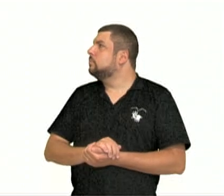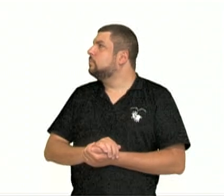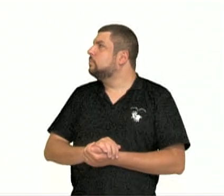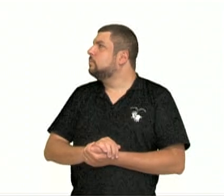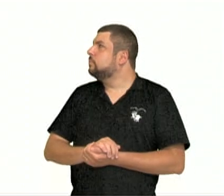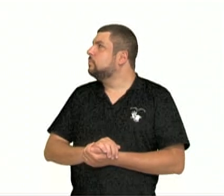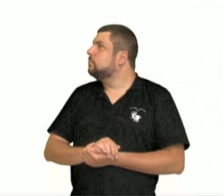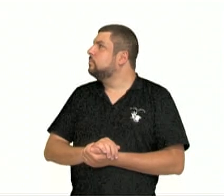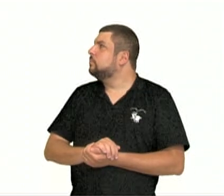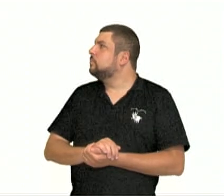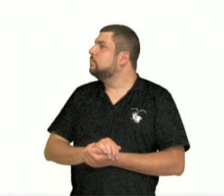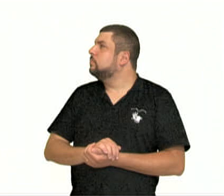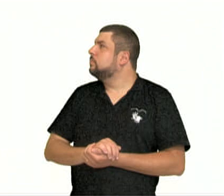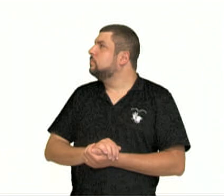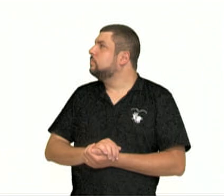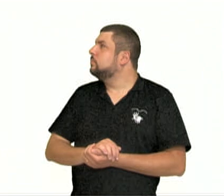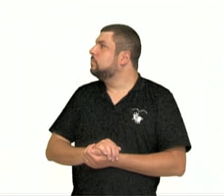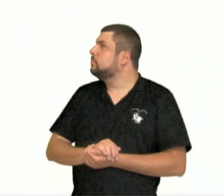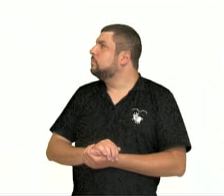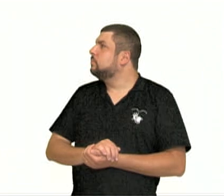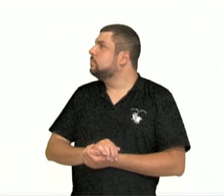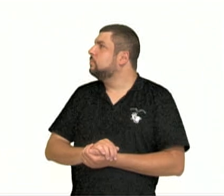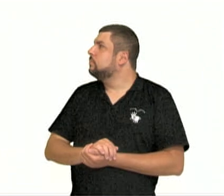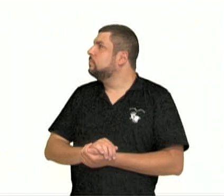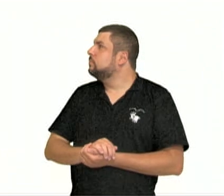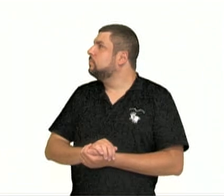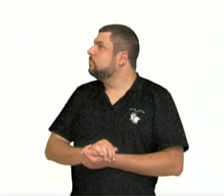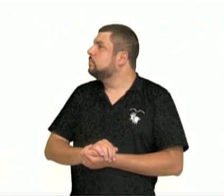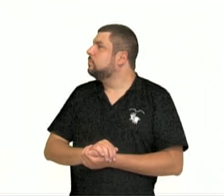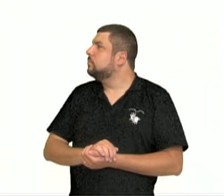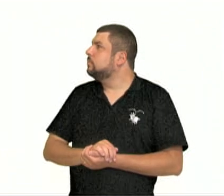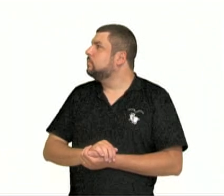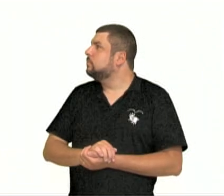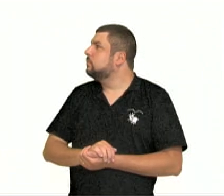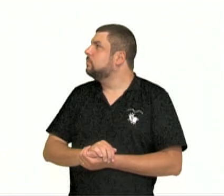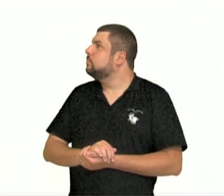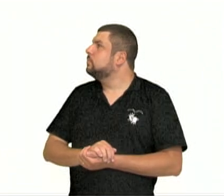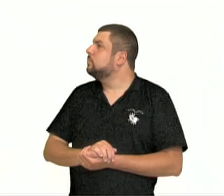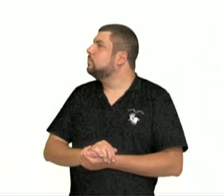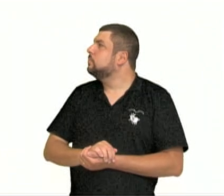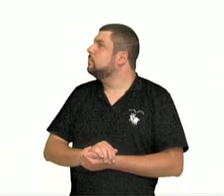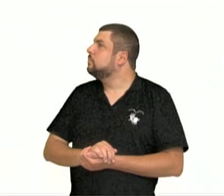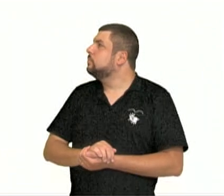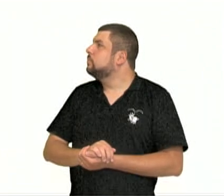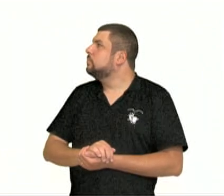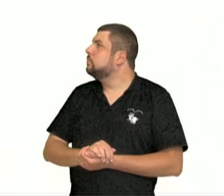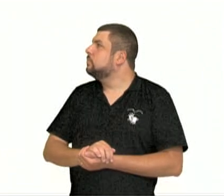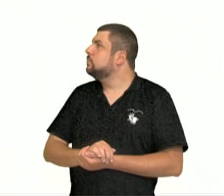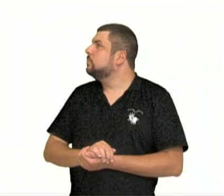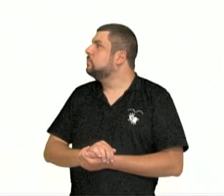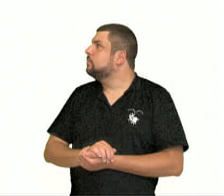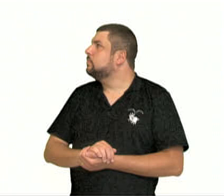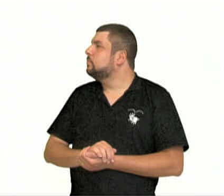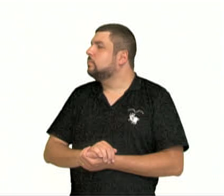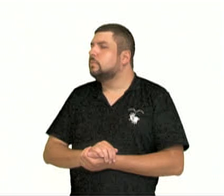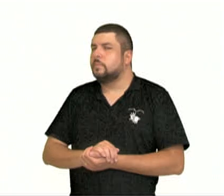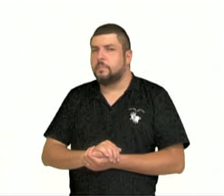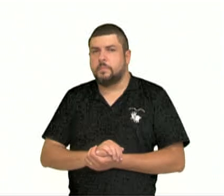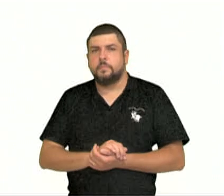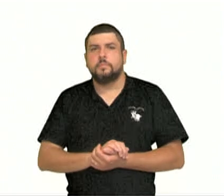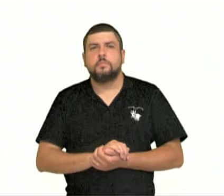agua. Temos recomendações e tratam aí de proibições.